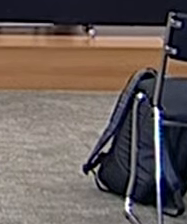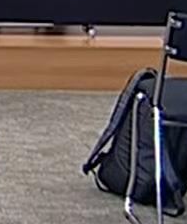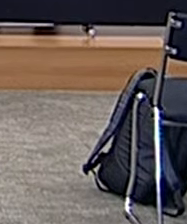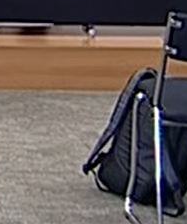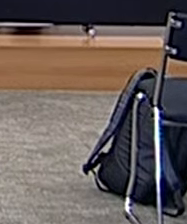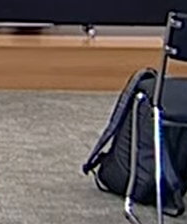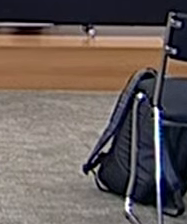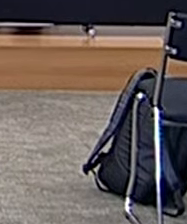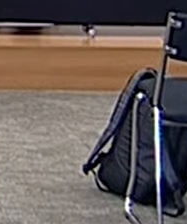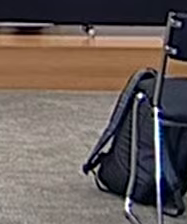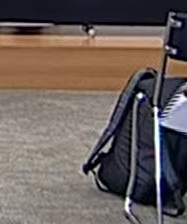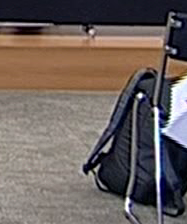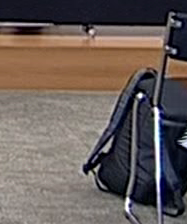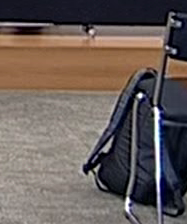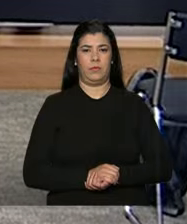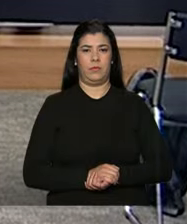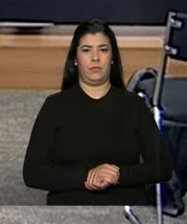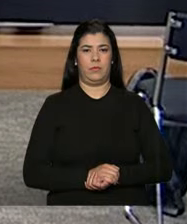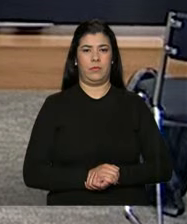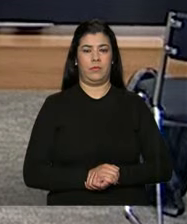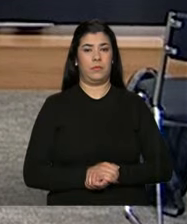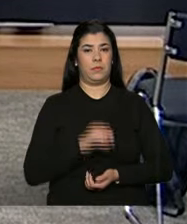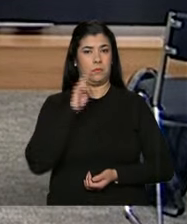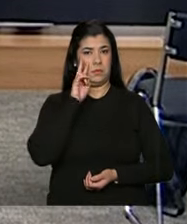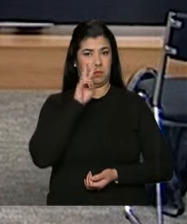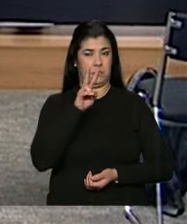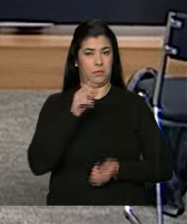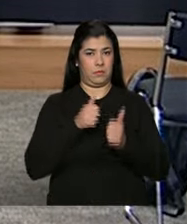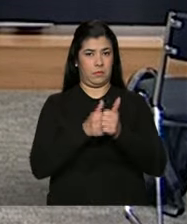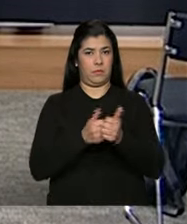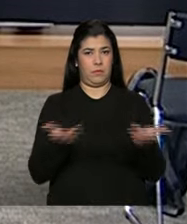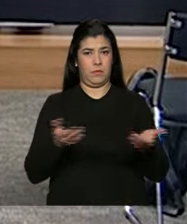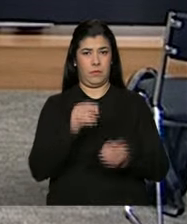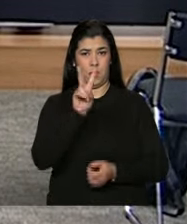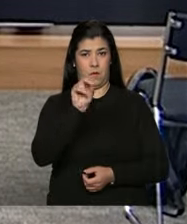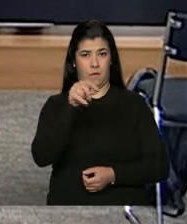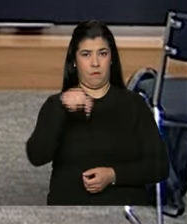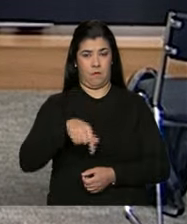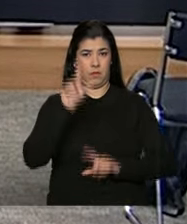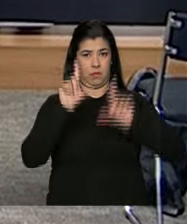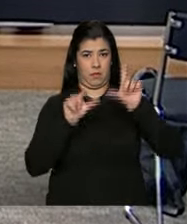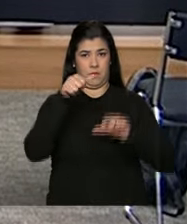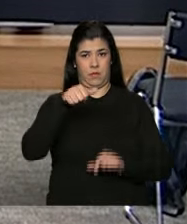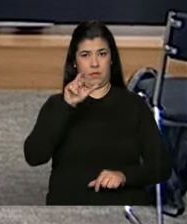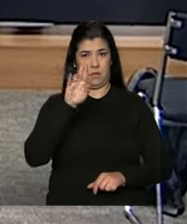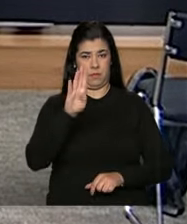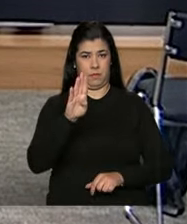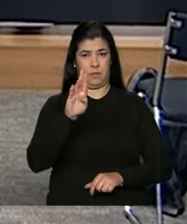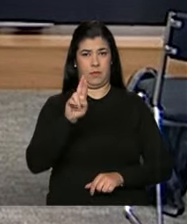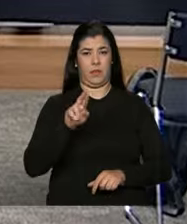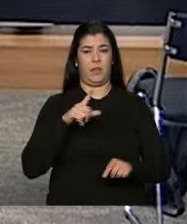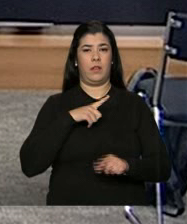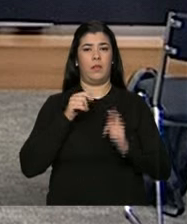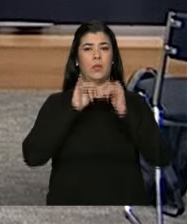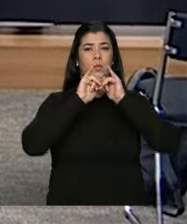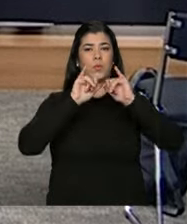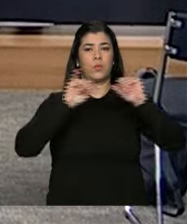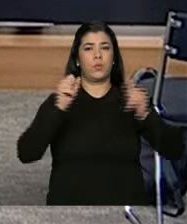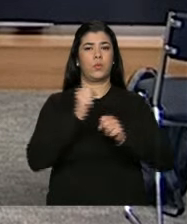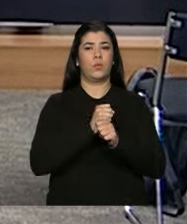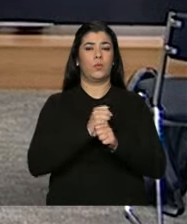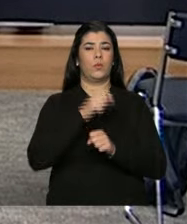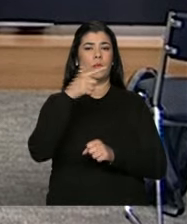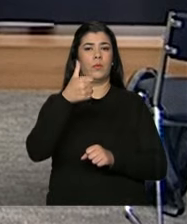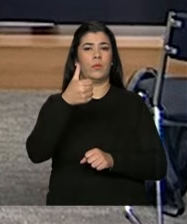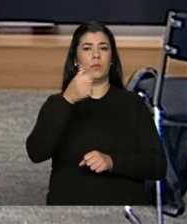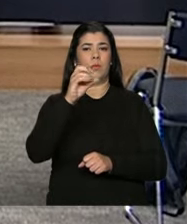isso. Você acompanha ao vivo aqui na NBR a o lanç o lançamento da edição de 2015